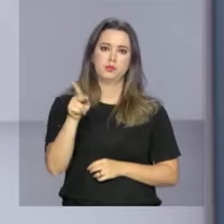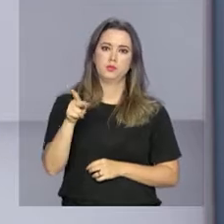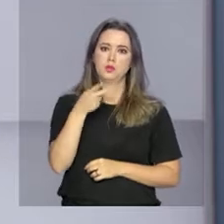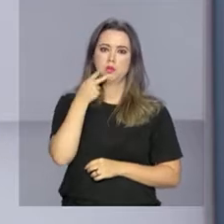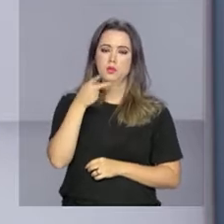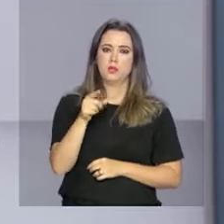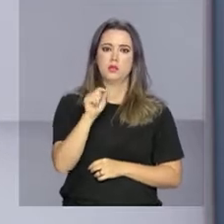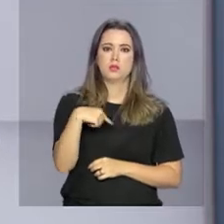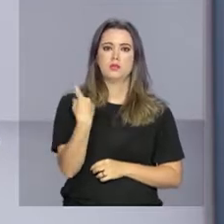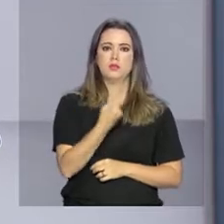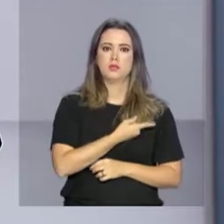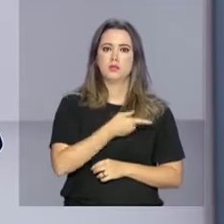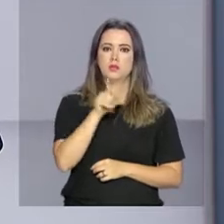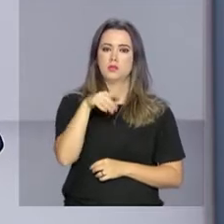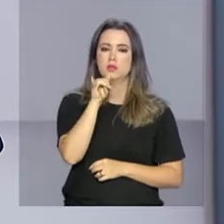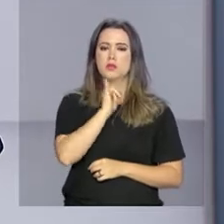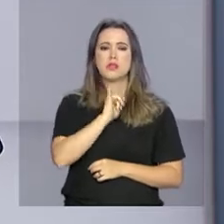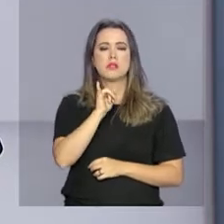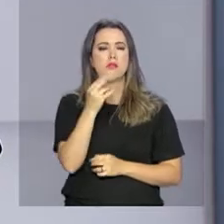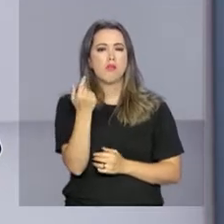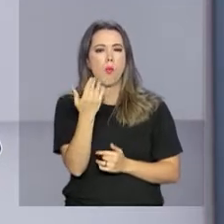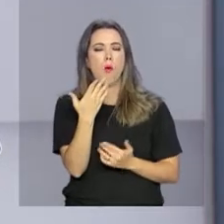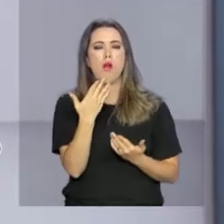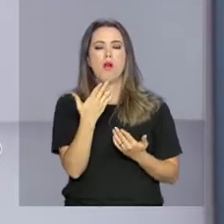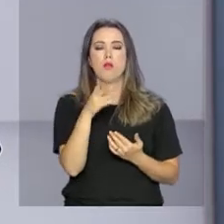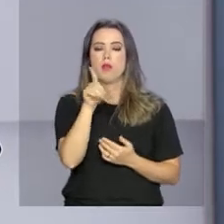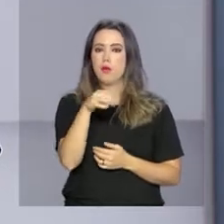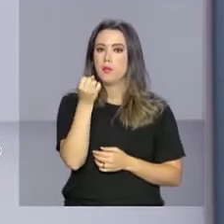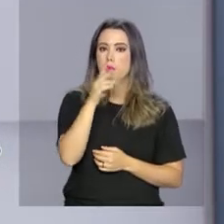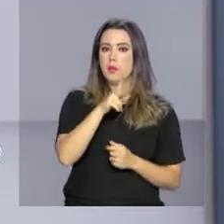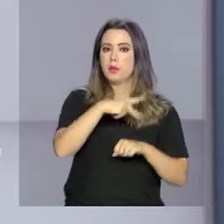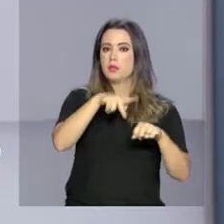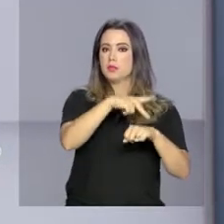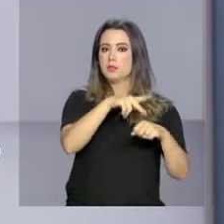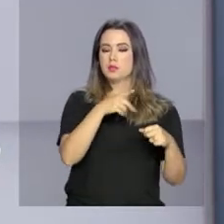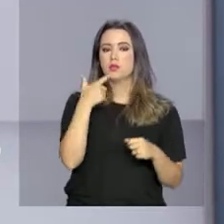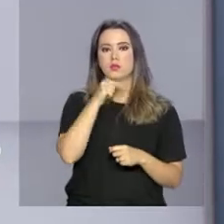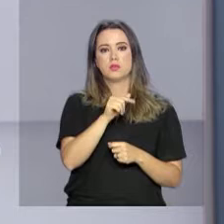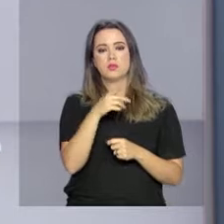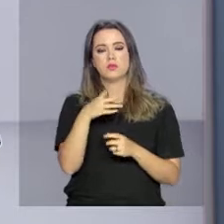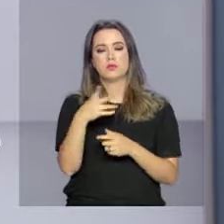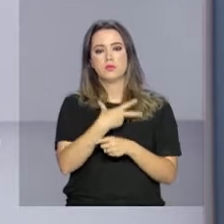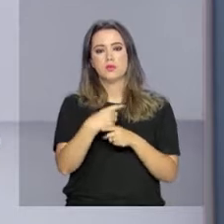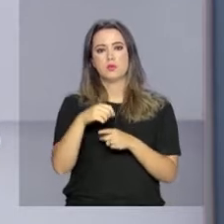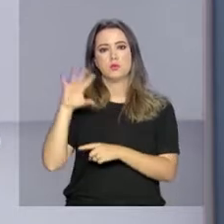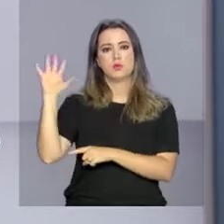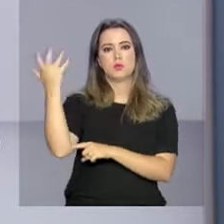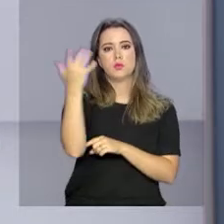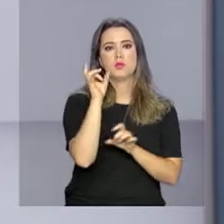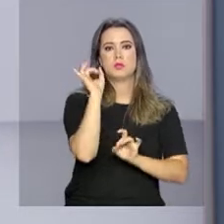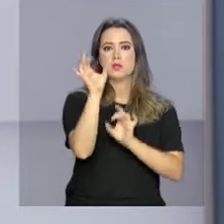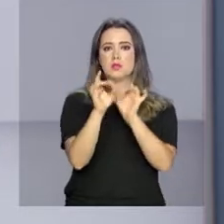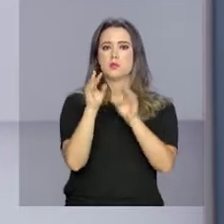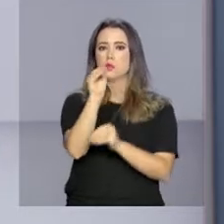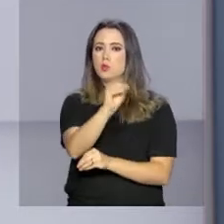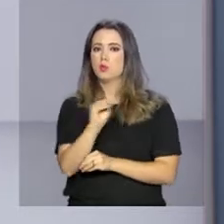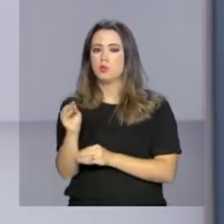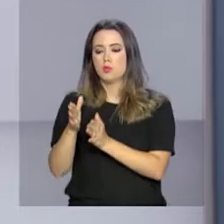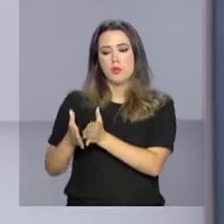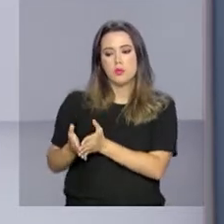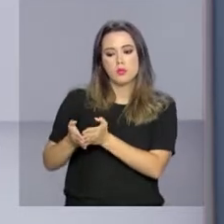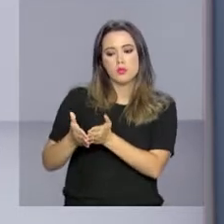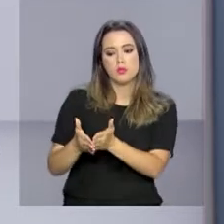presidente ressaltou que somos exemplos para outros países em várias conquistas ambientais, em especial na preservação